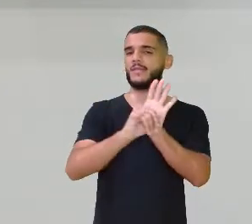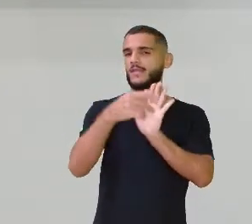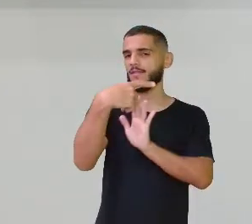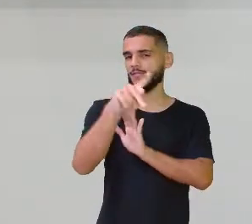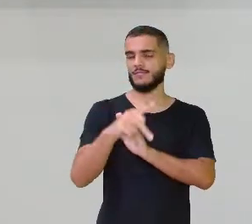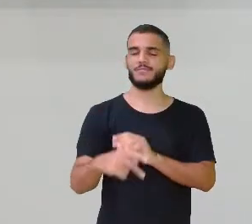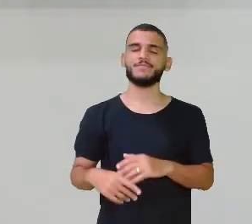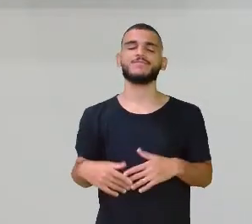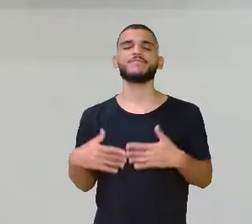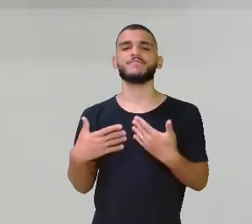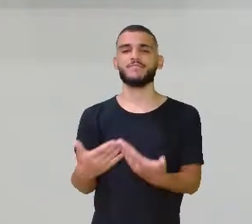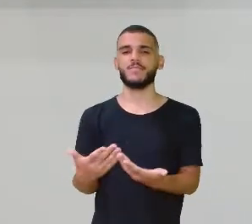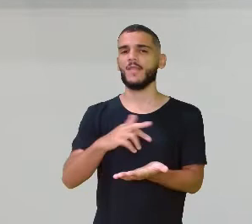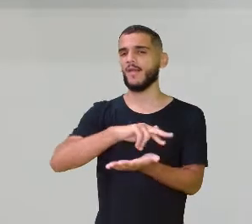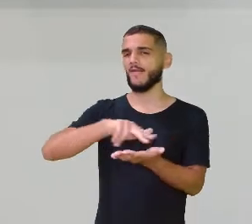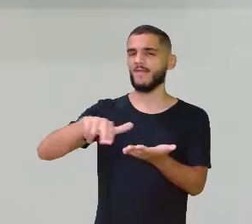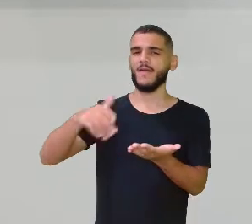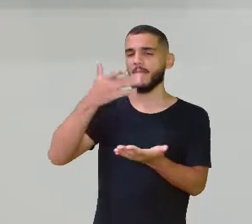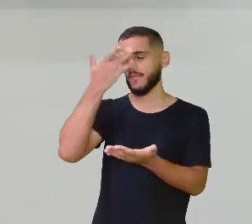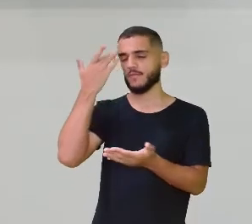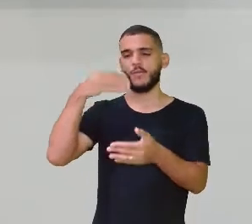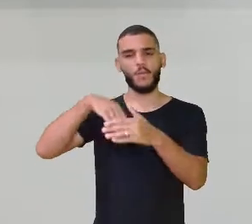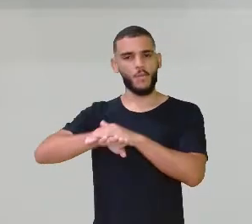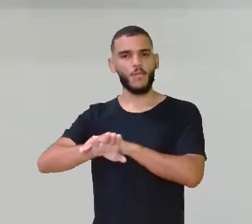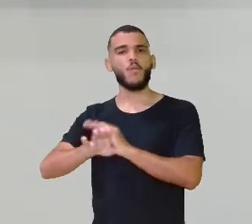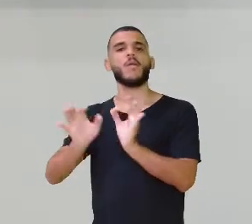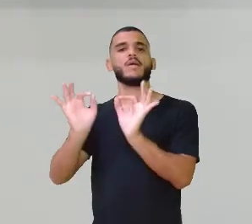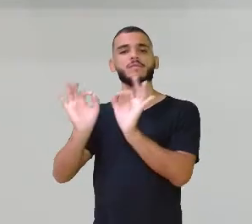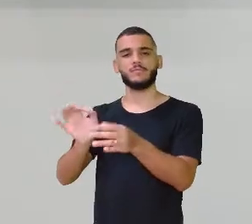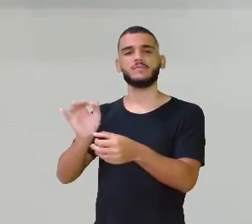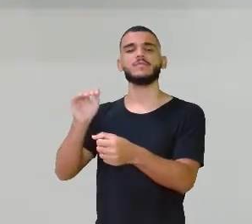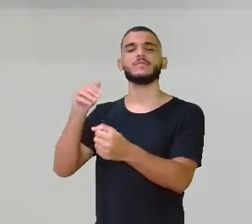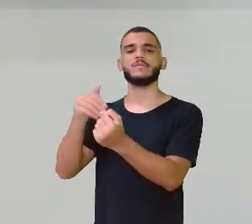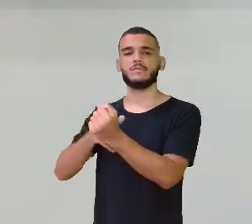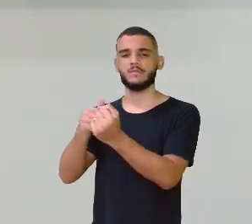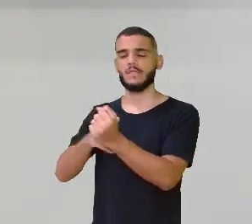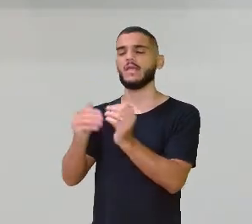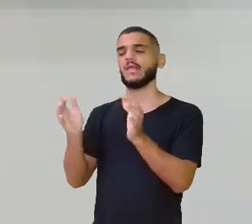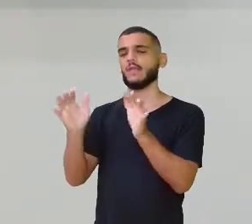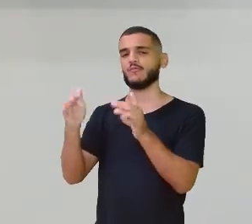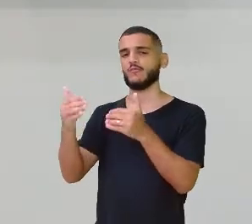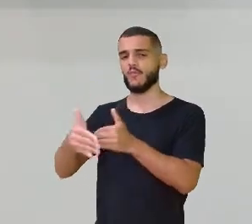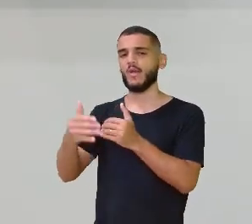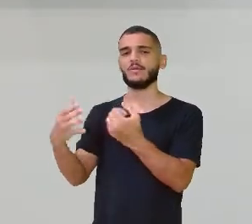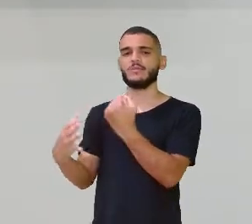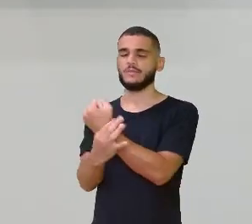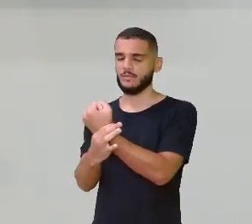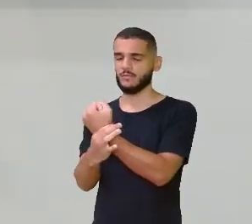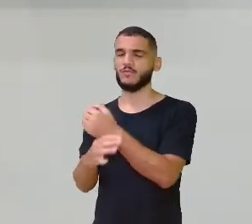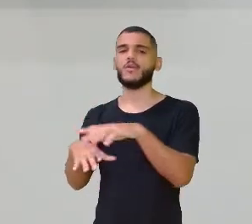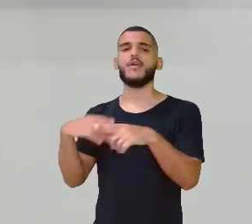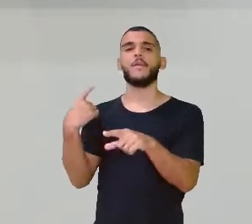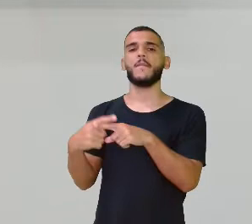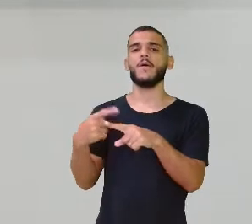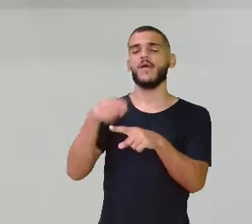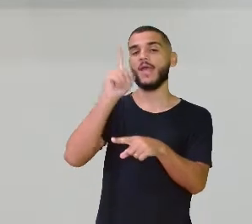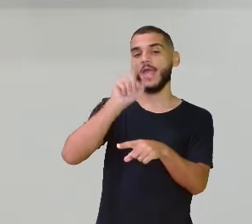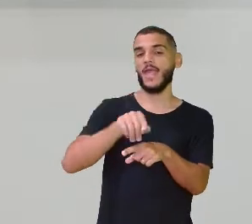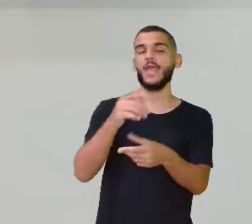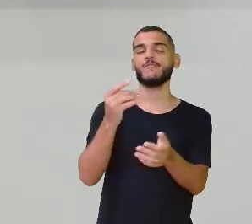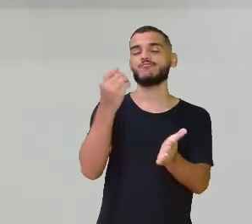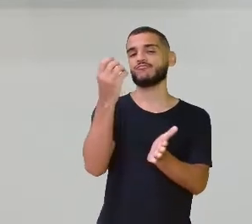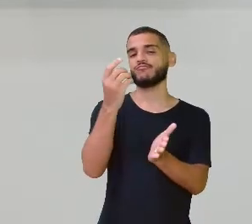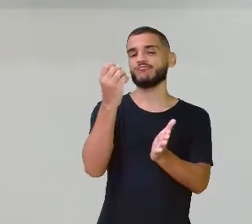identificação. Muitas pessoas deixam eles bem guardadinhos, porque é importante mesmo deixar eles bem guardados, porque é um documento que você sempre vai